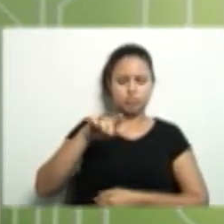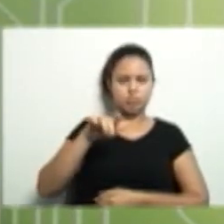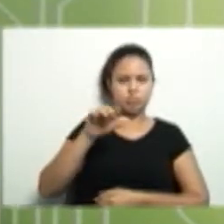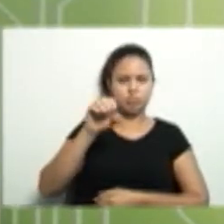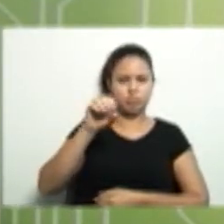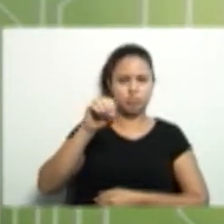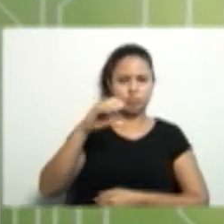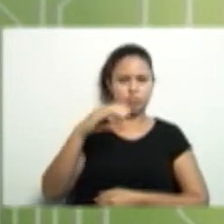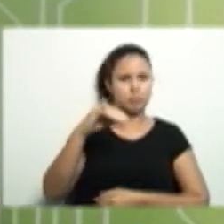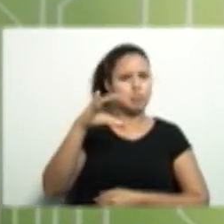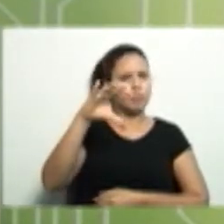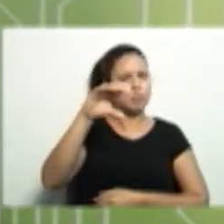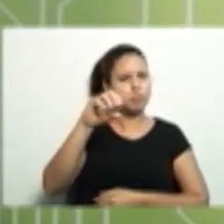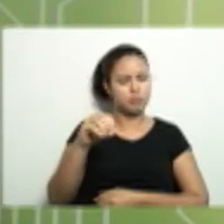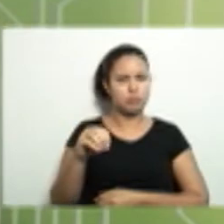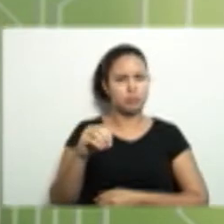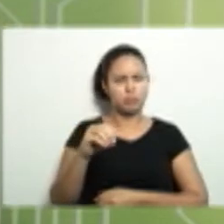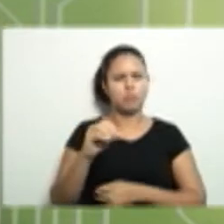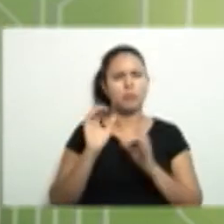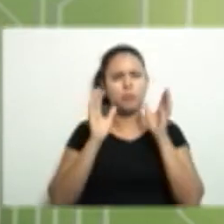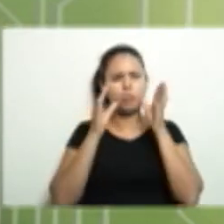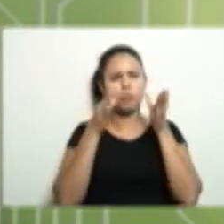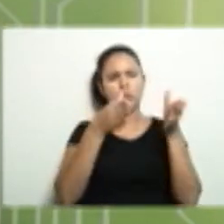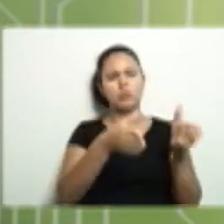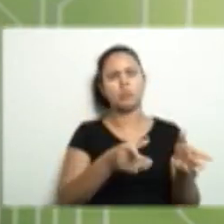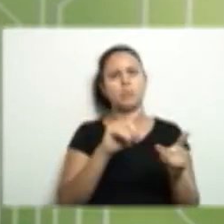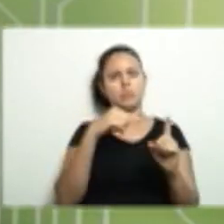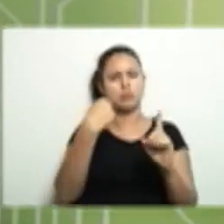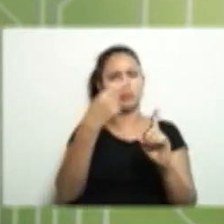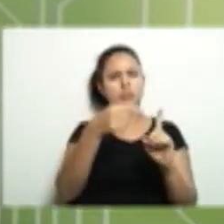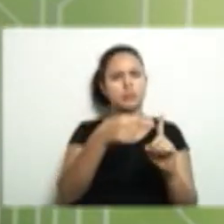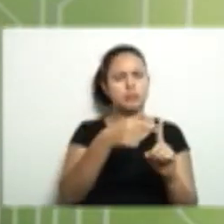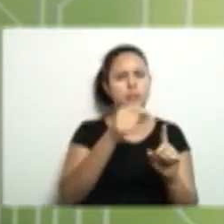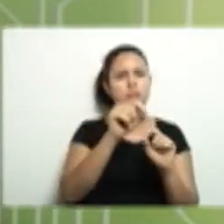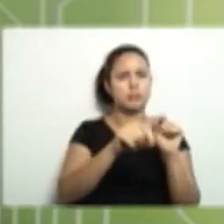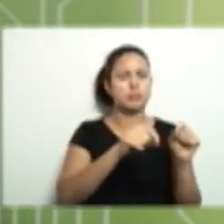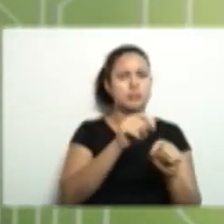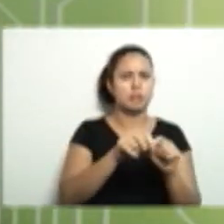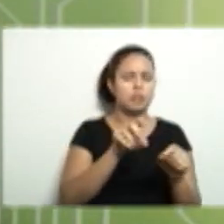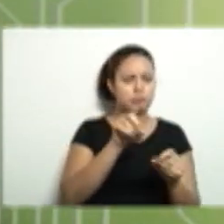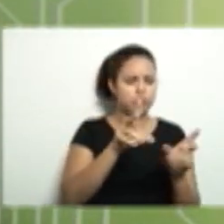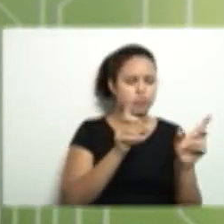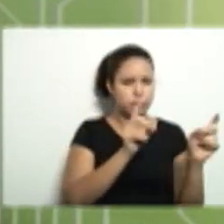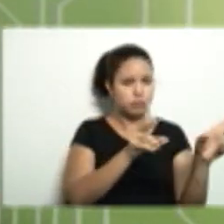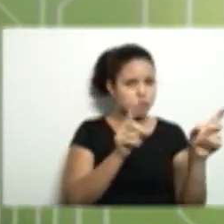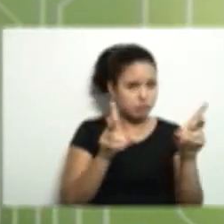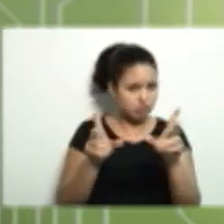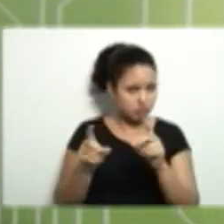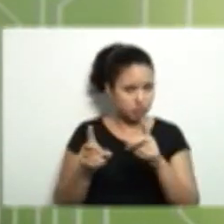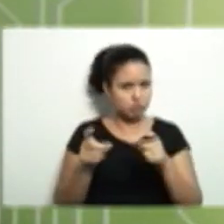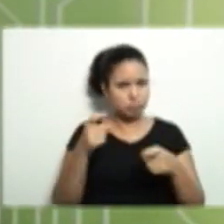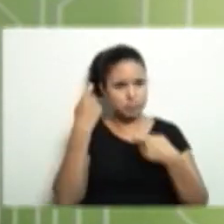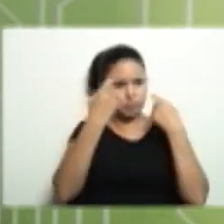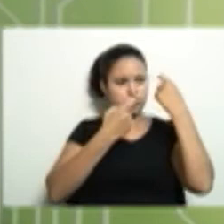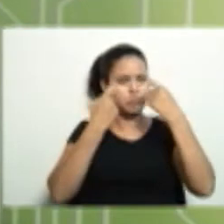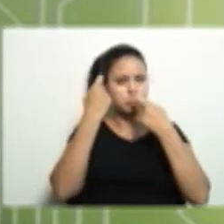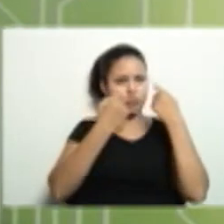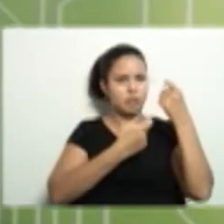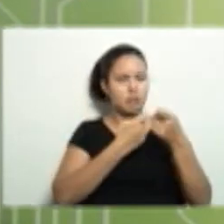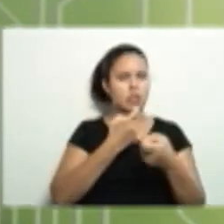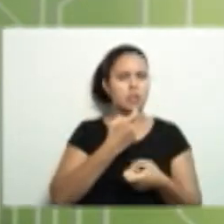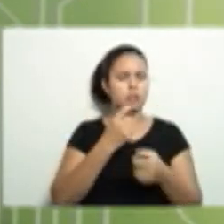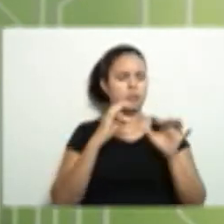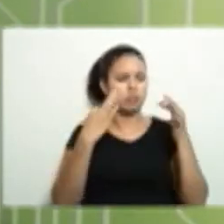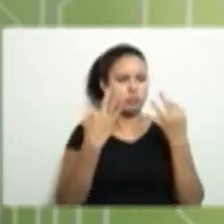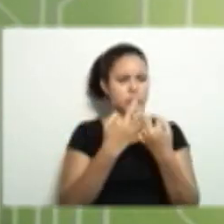agricultura familiar. Ele não tem o foco em fornecer essa questão de segurança alimentícia das famílias, e sim na questão de exportação. Então,